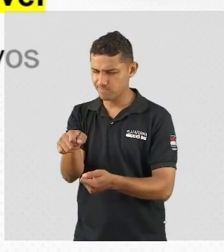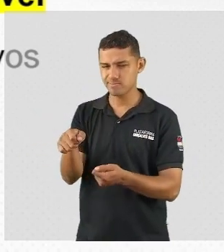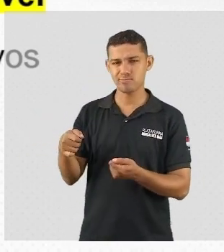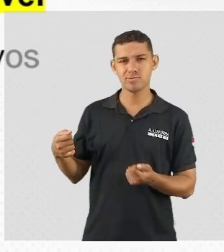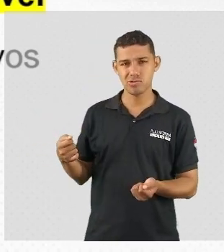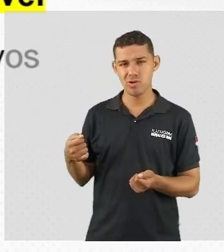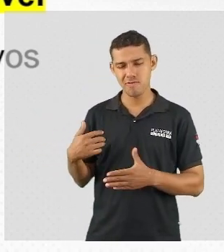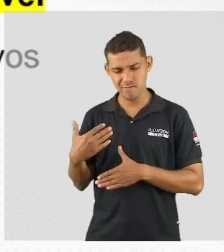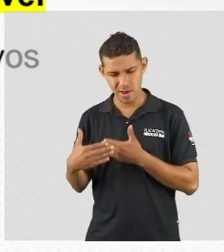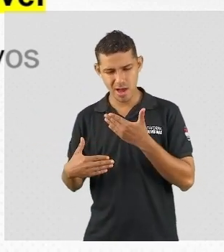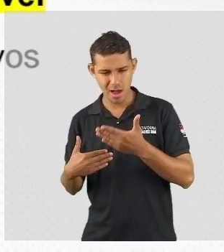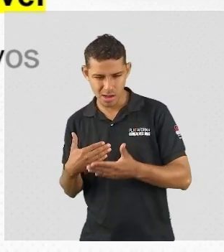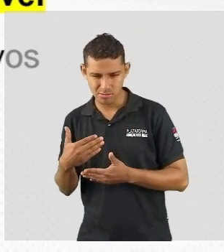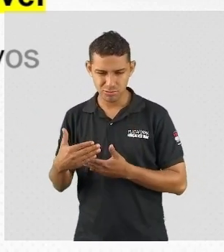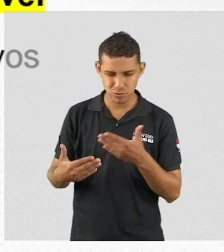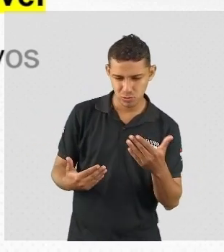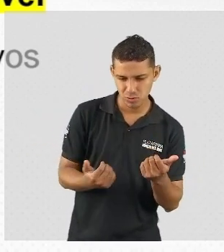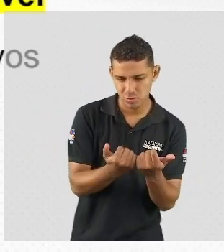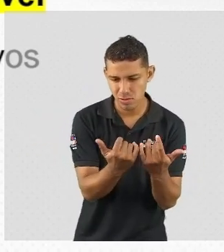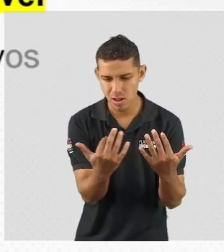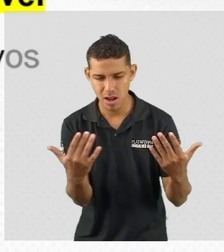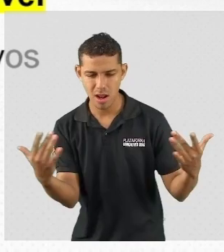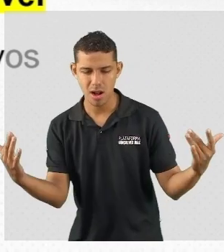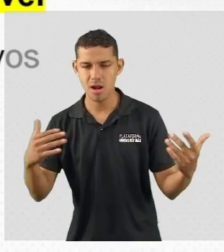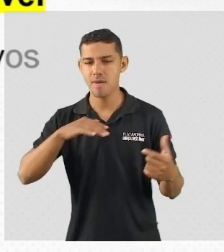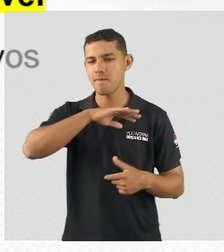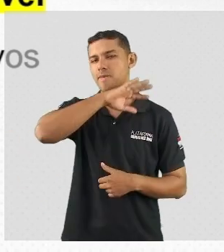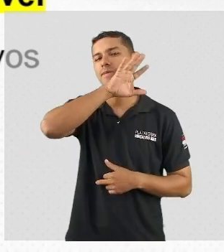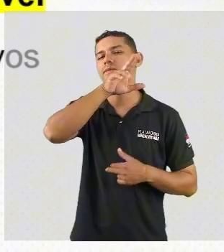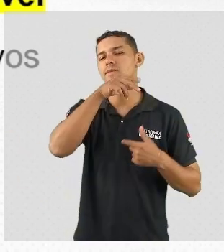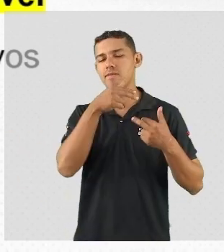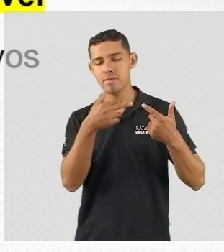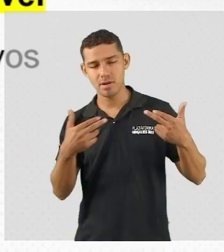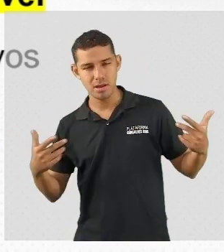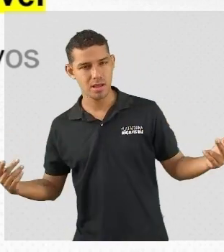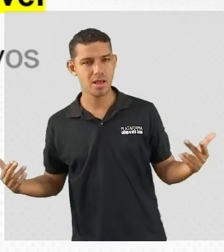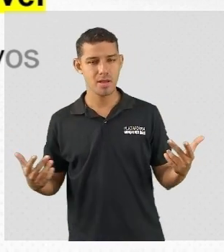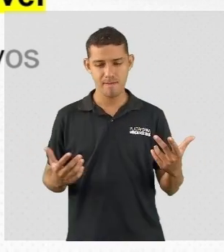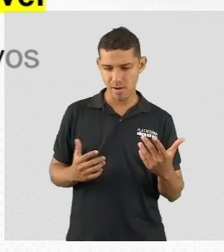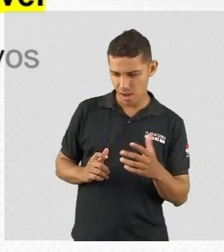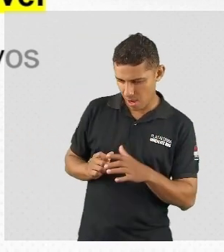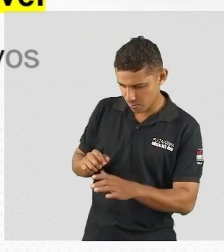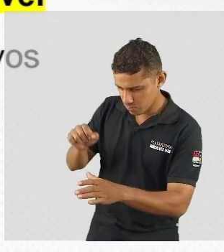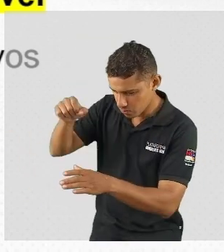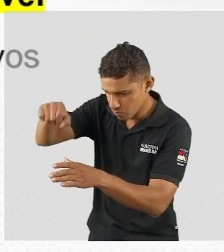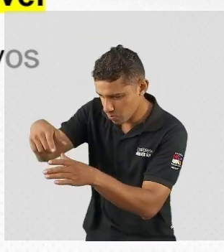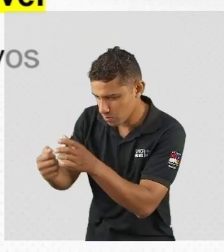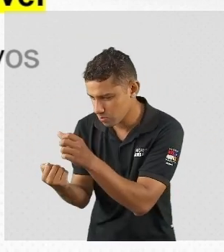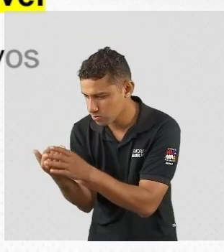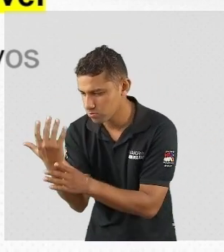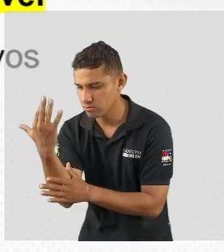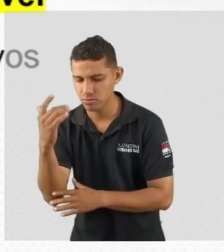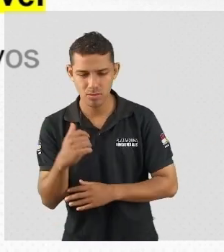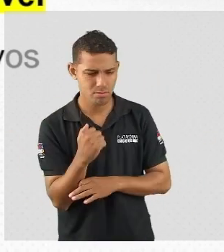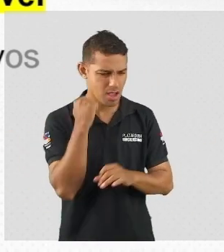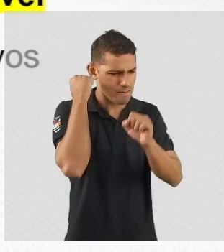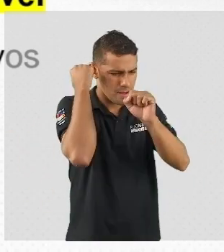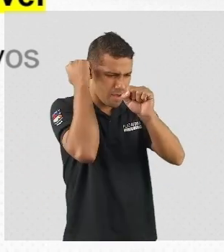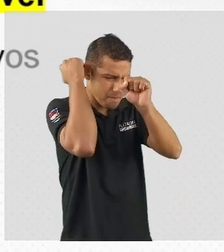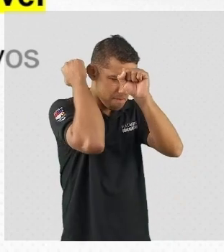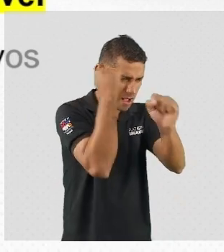domesticando depois, mais na frente, plantas, animais, mas a princípio ele vai coletar, ele vai pescar, ele vai caçar, ele